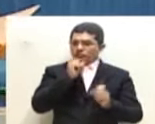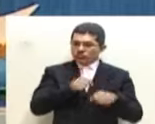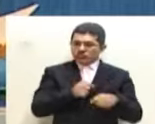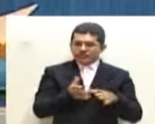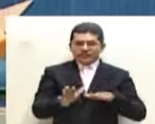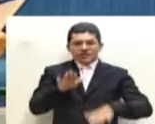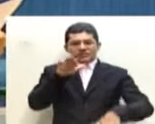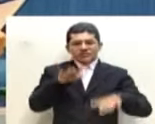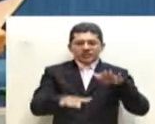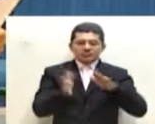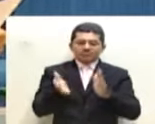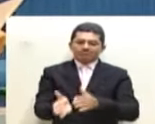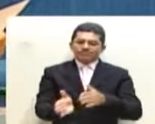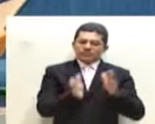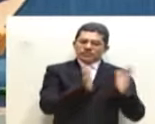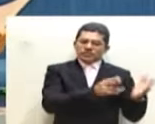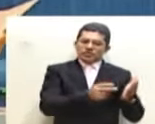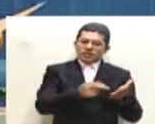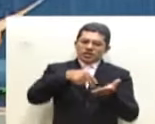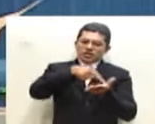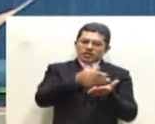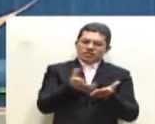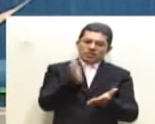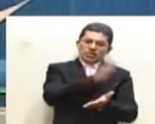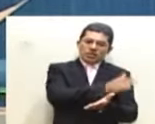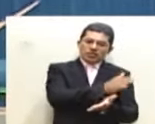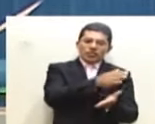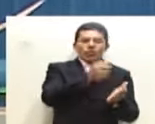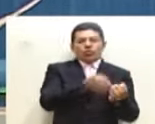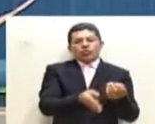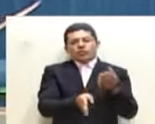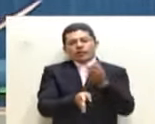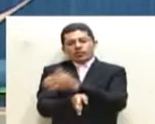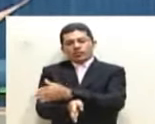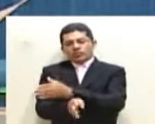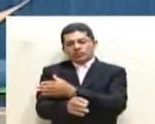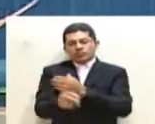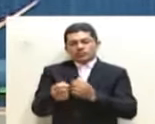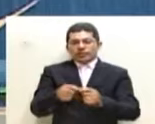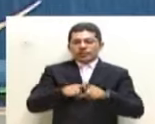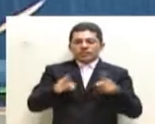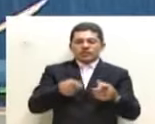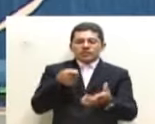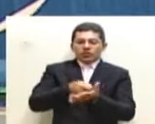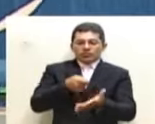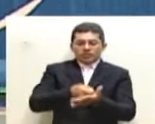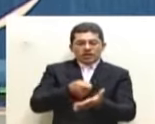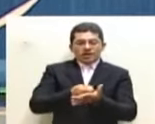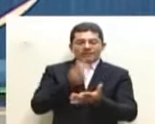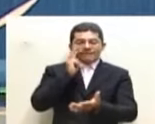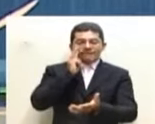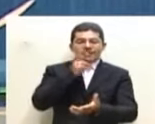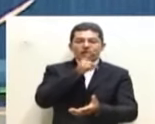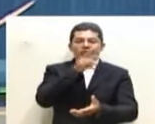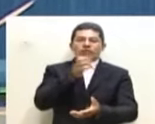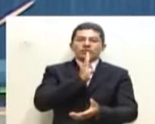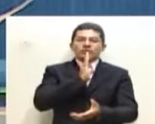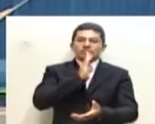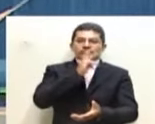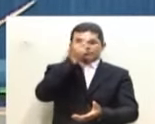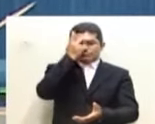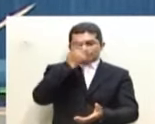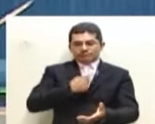lado. Um homem, às vezes, erra e é obrigado a subir para reconhecer os seus erros. Mas um